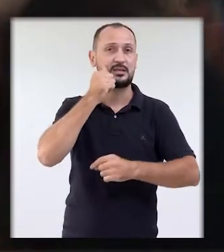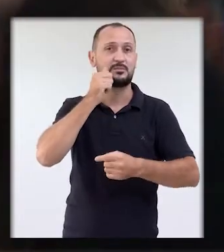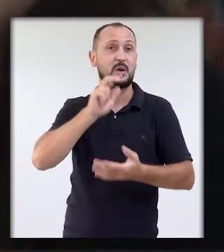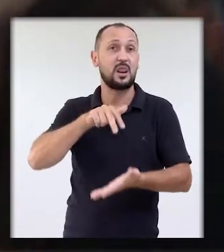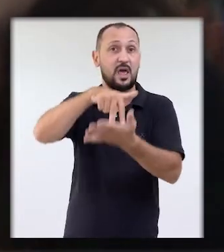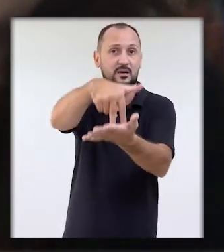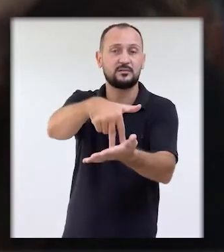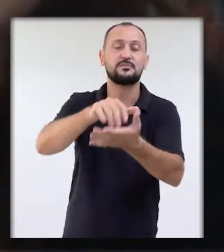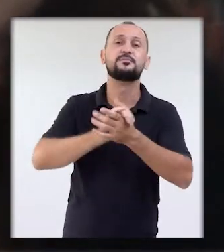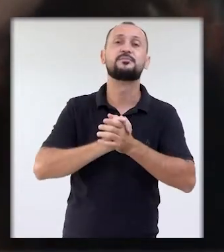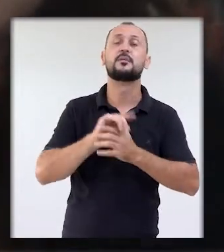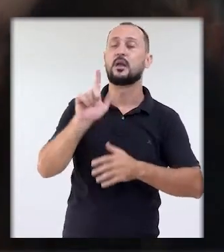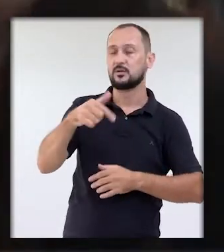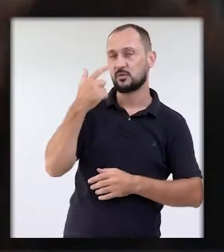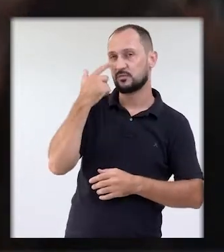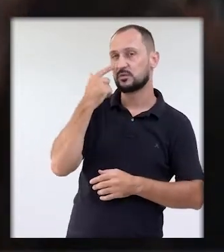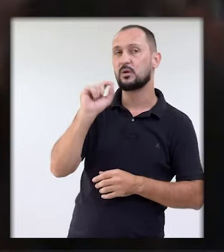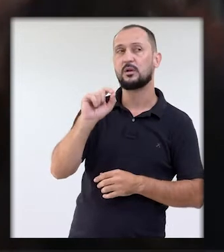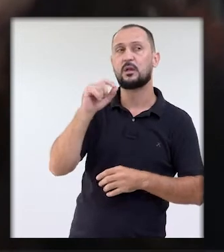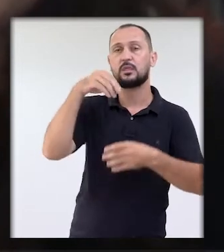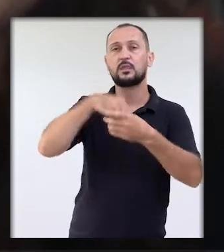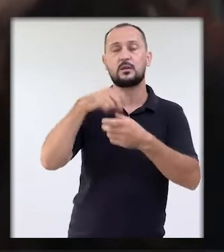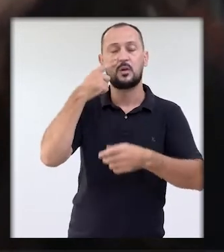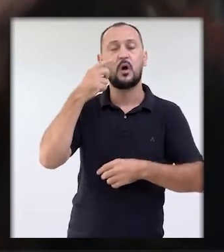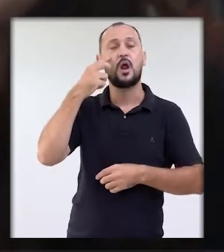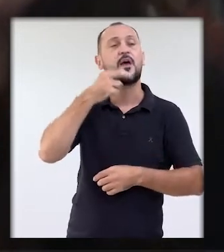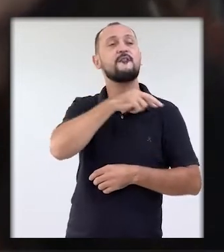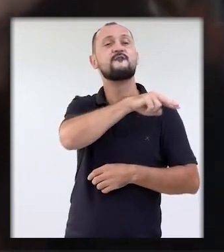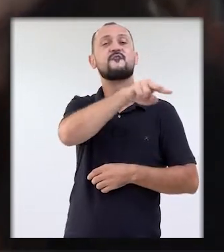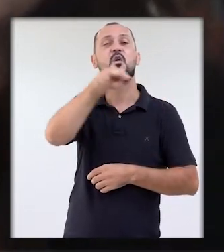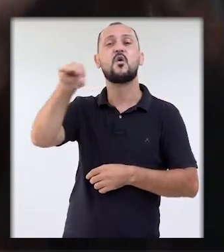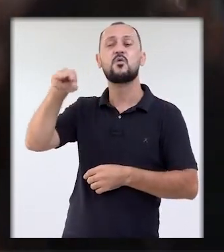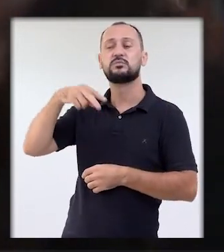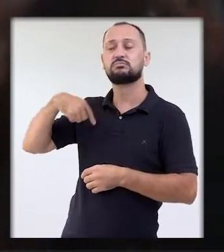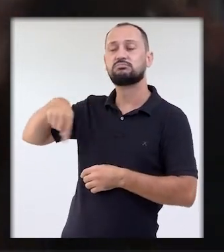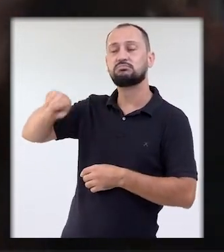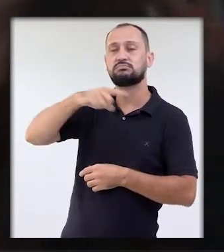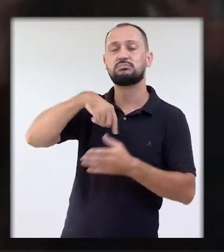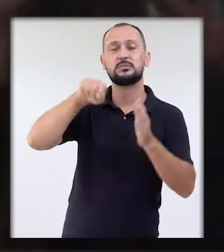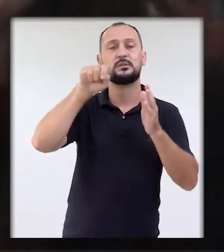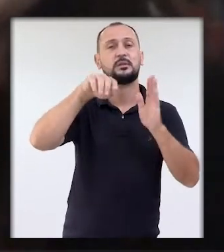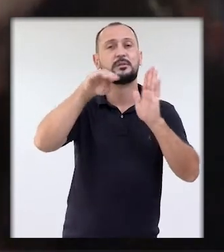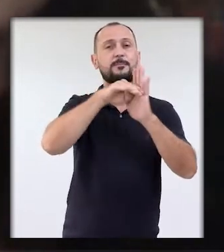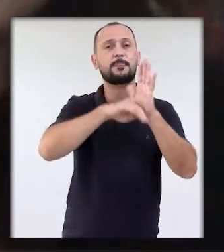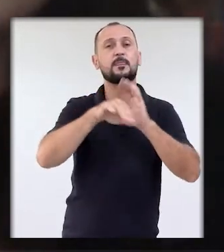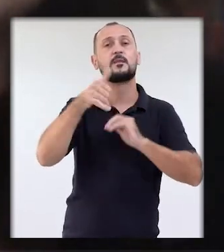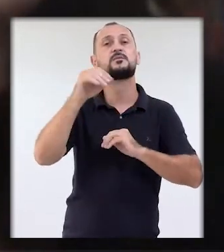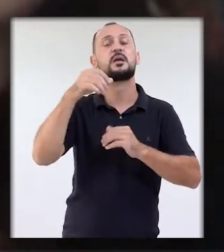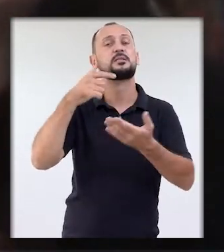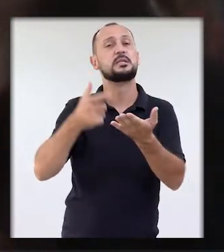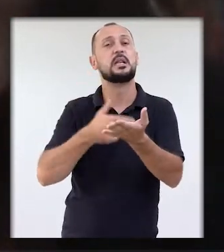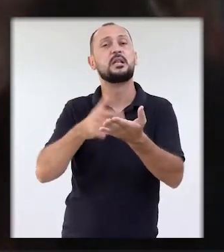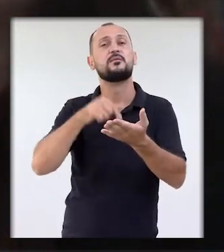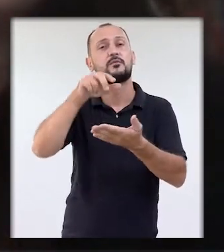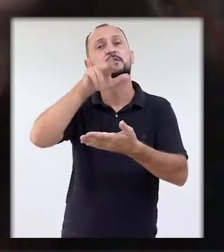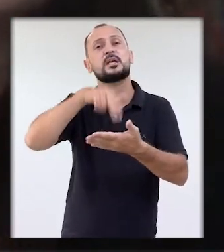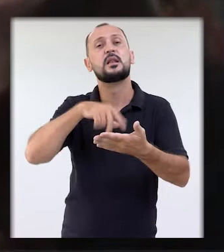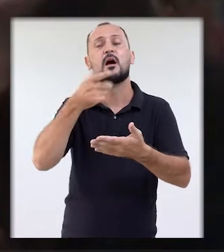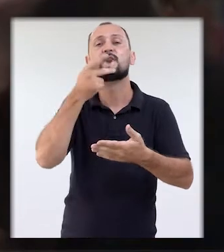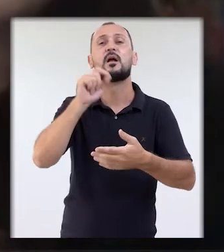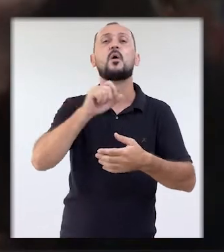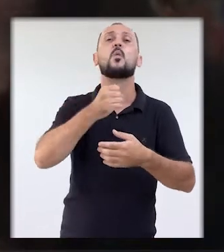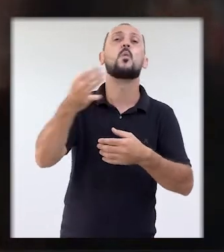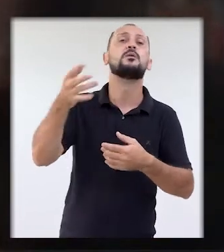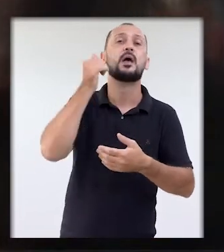É negligenciada, sim. É só você dar uma olhada no seu entorno, ou então fazer uma lista dos 10 últimos livros que